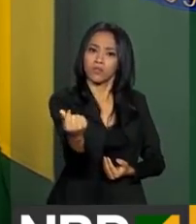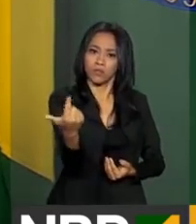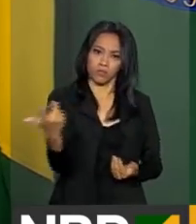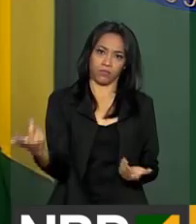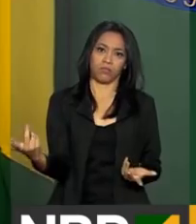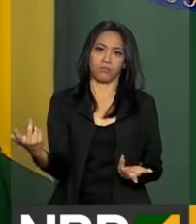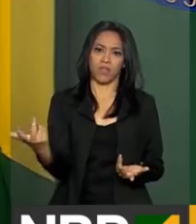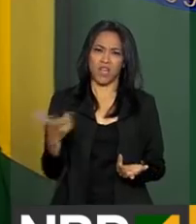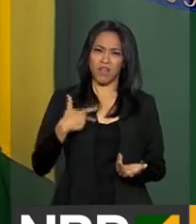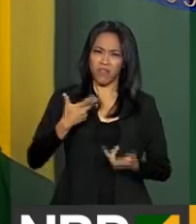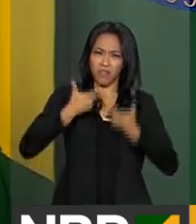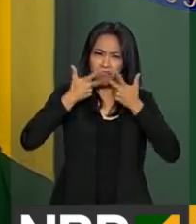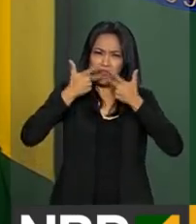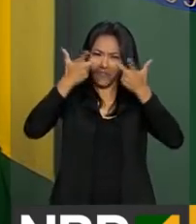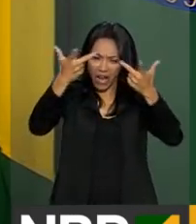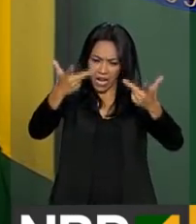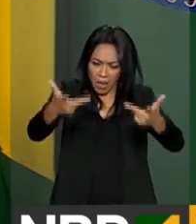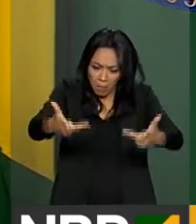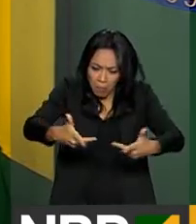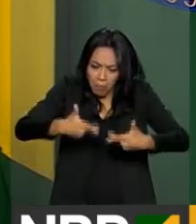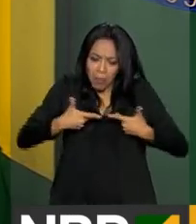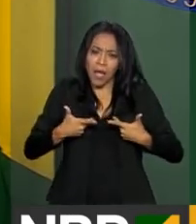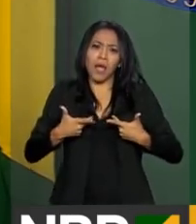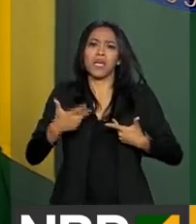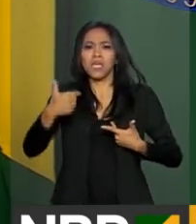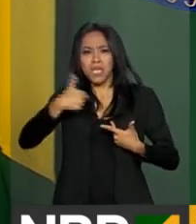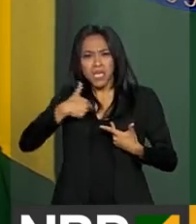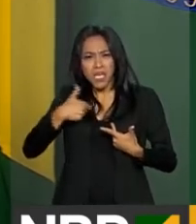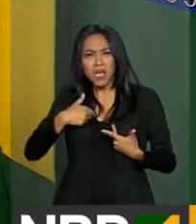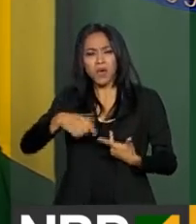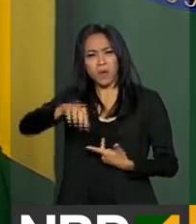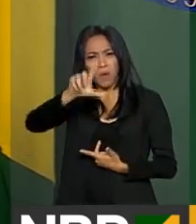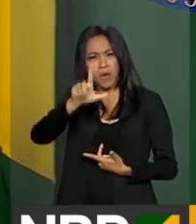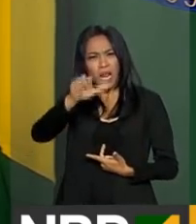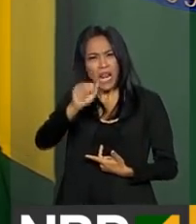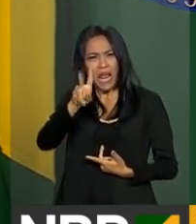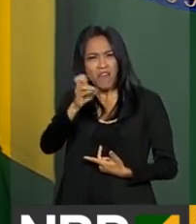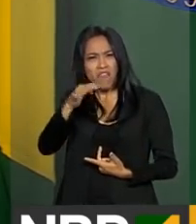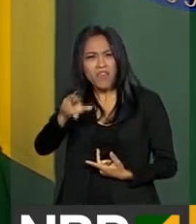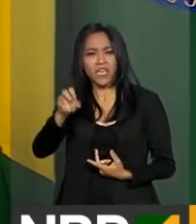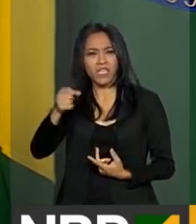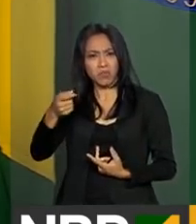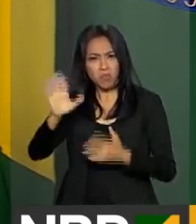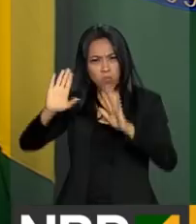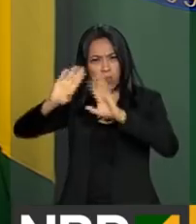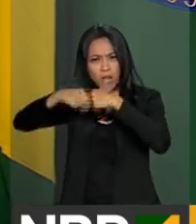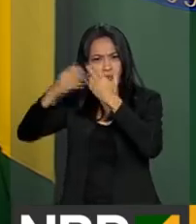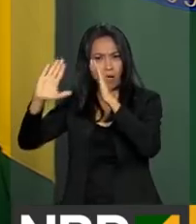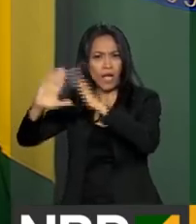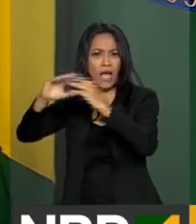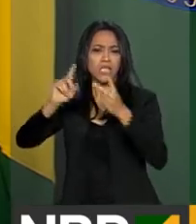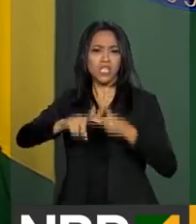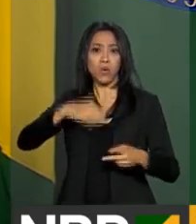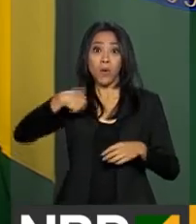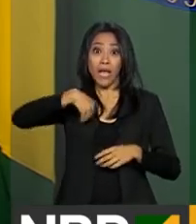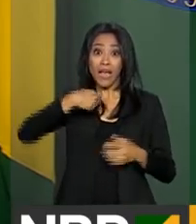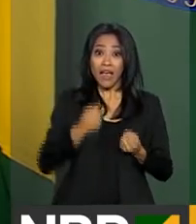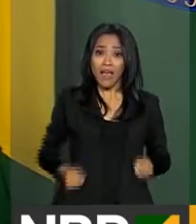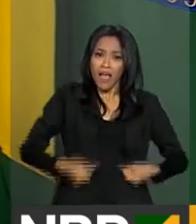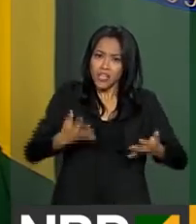dizer que lá vem o dinheiro de uma casa alugada há cerca de 2 milhões de reais